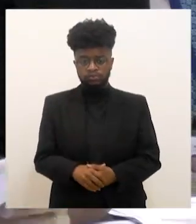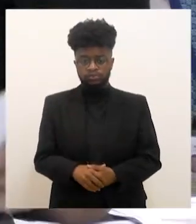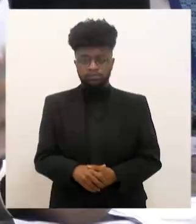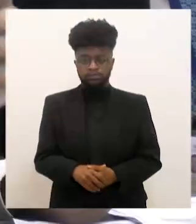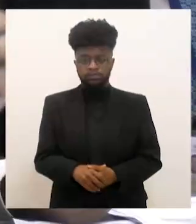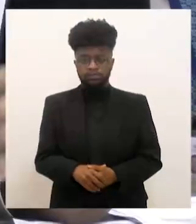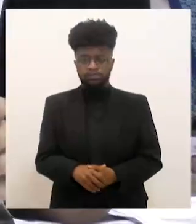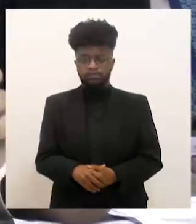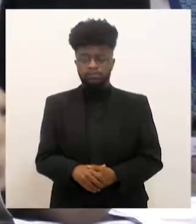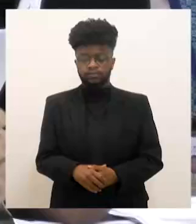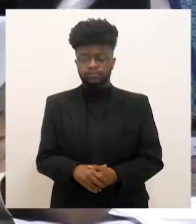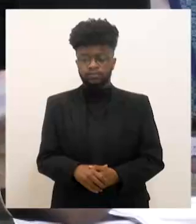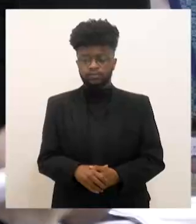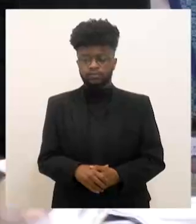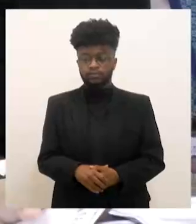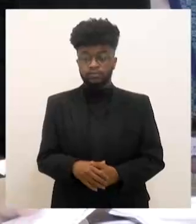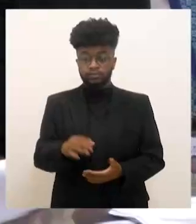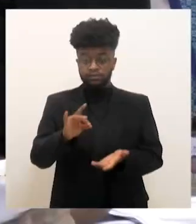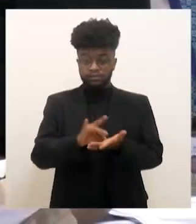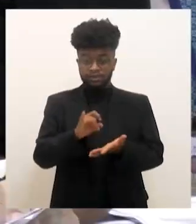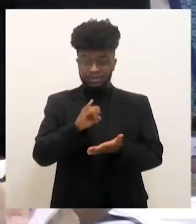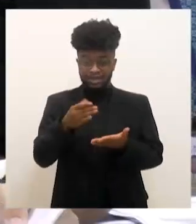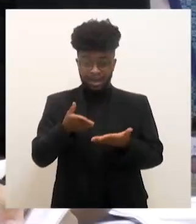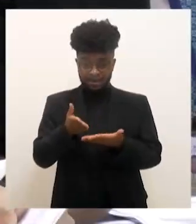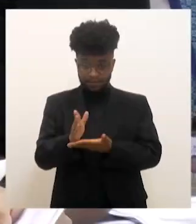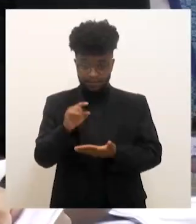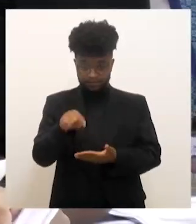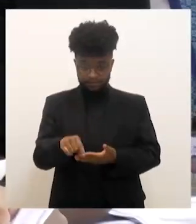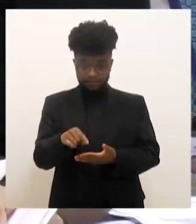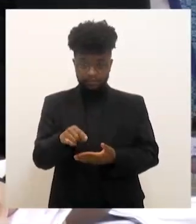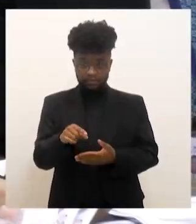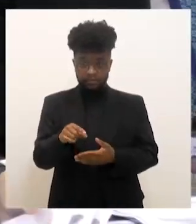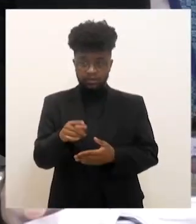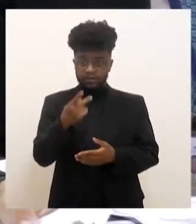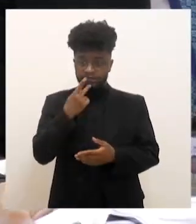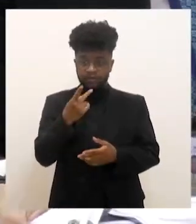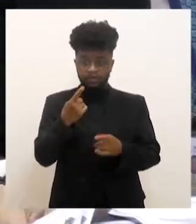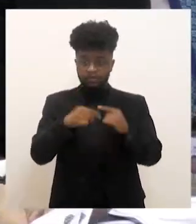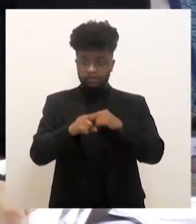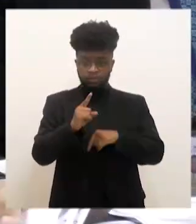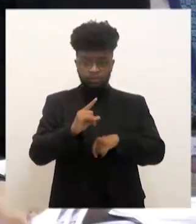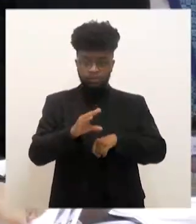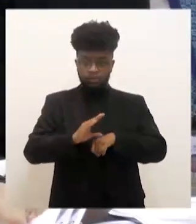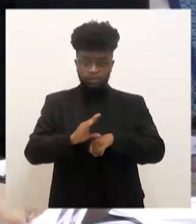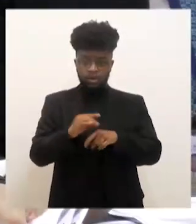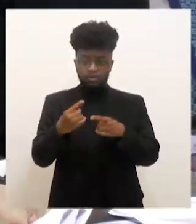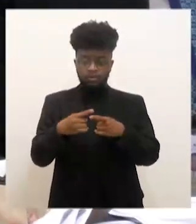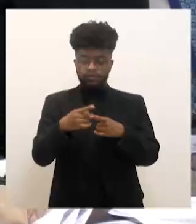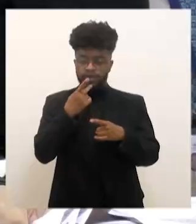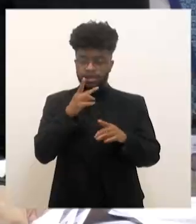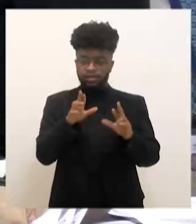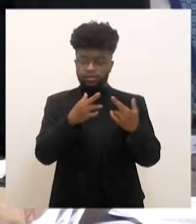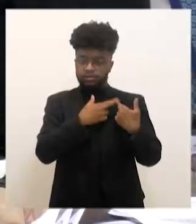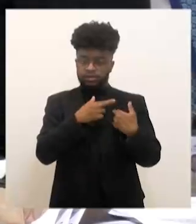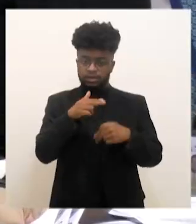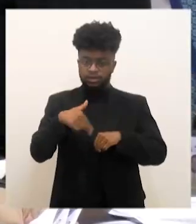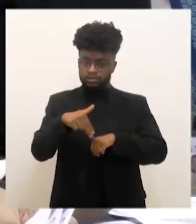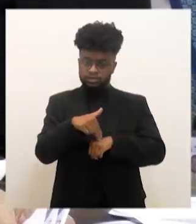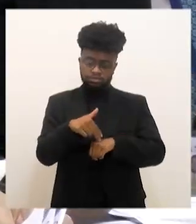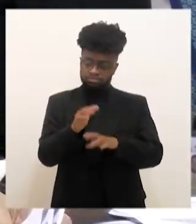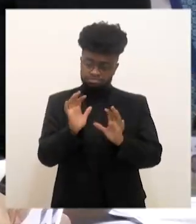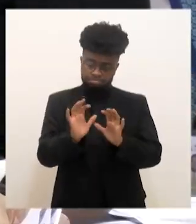que, aprovando aqui, eles vão arguir inconstitucionalidade dizendo que é competência da União. É o que vai acontecer.